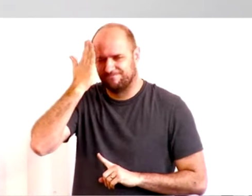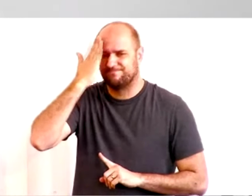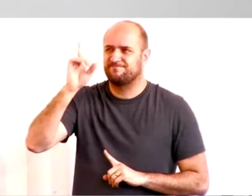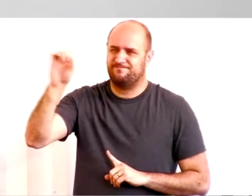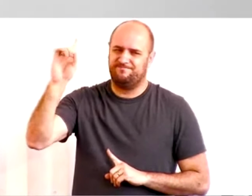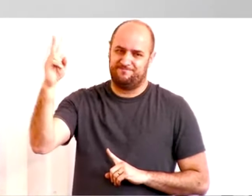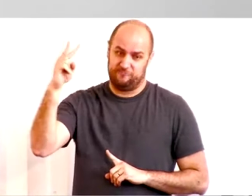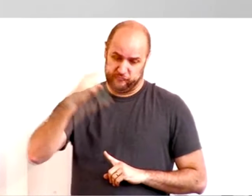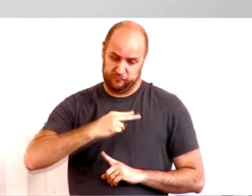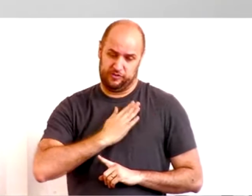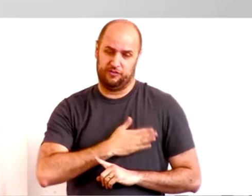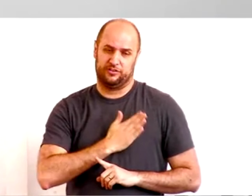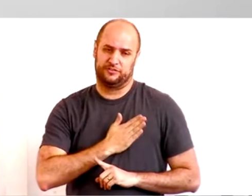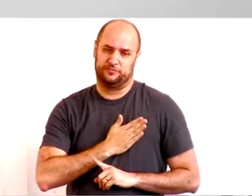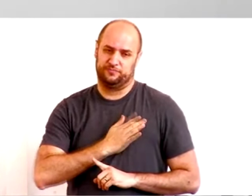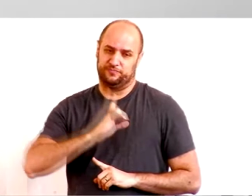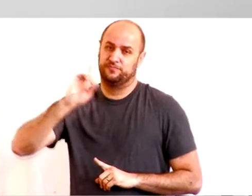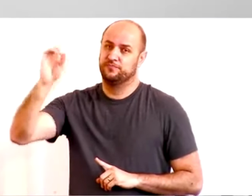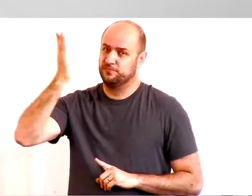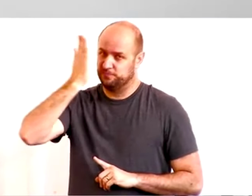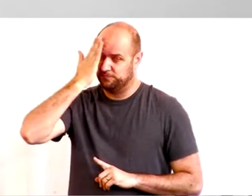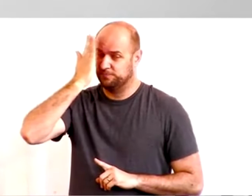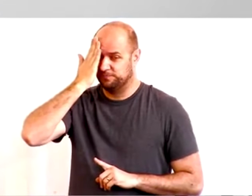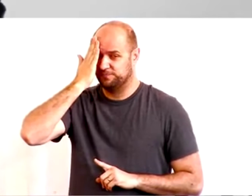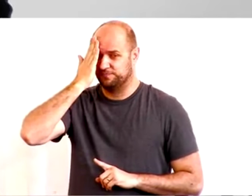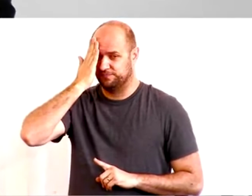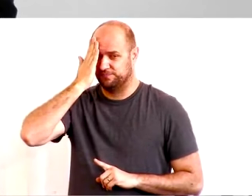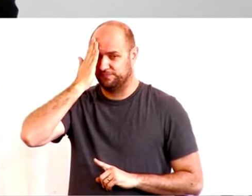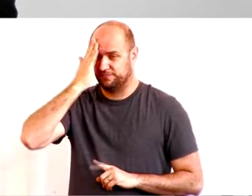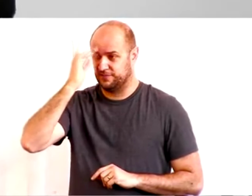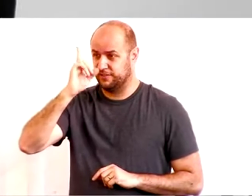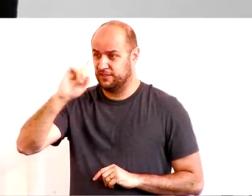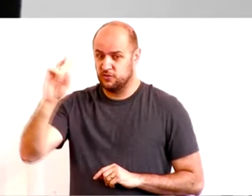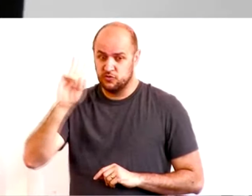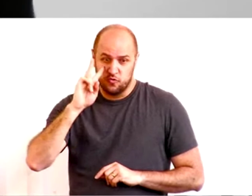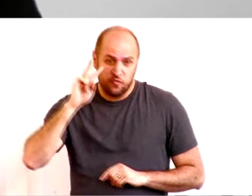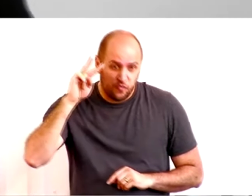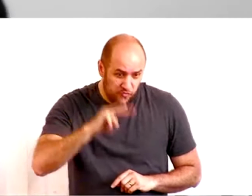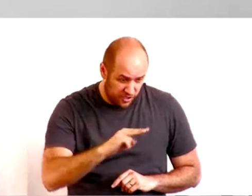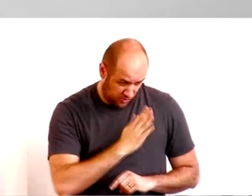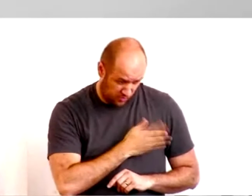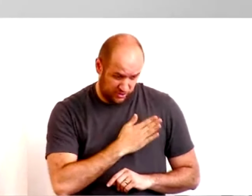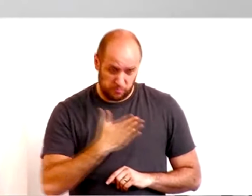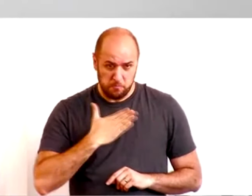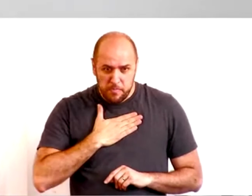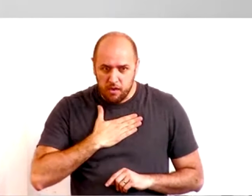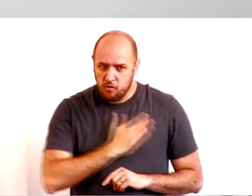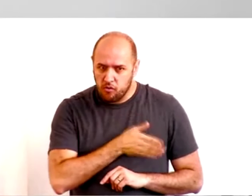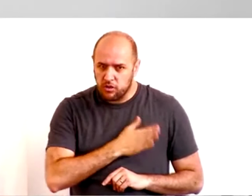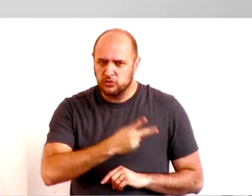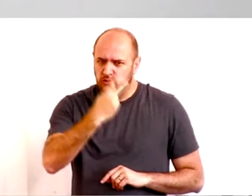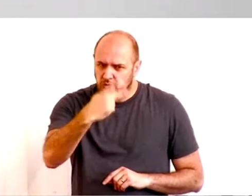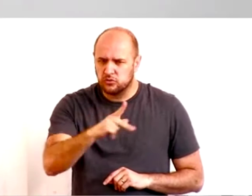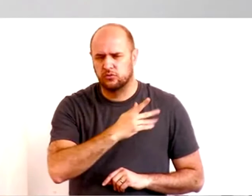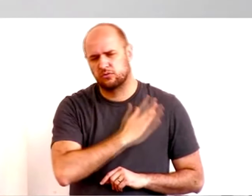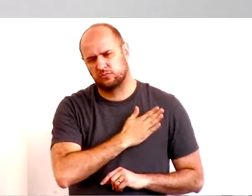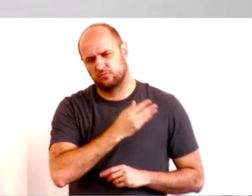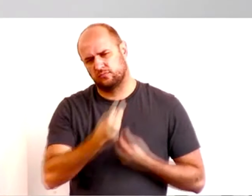o coração. Deus vê o estado do nosso coração, do meu coração, do seu